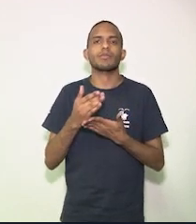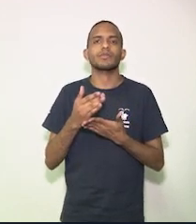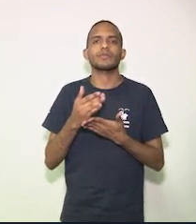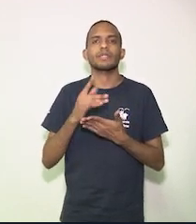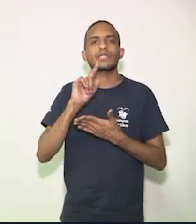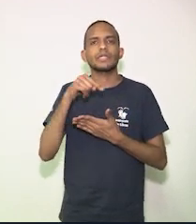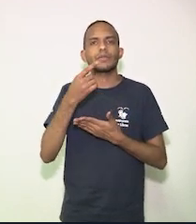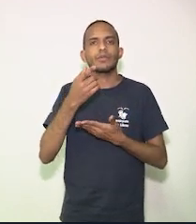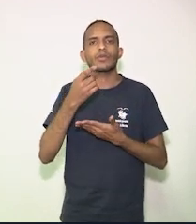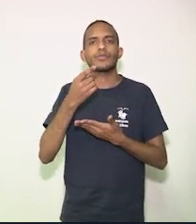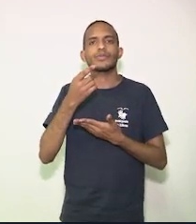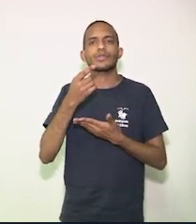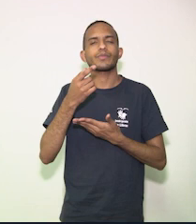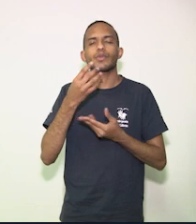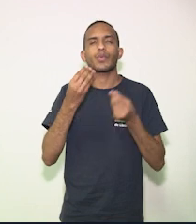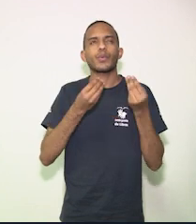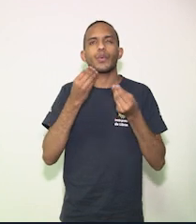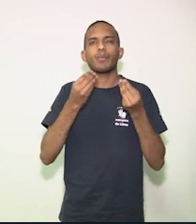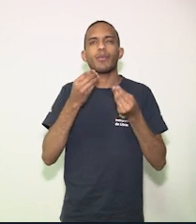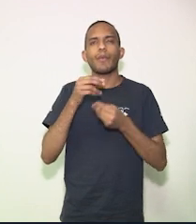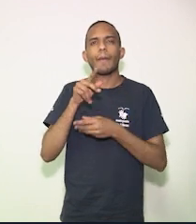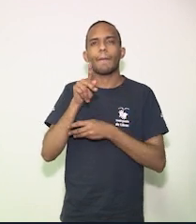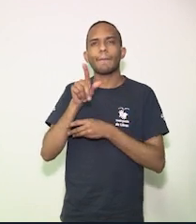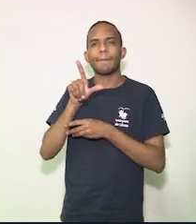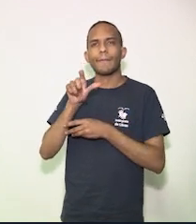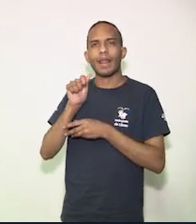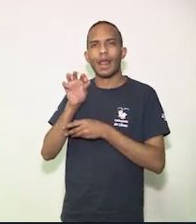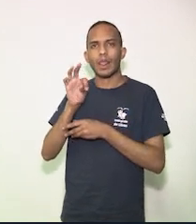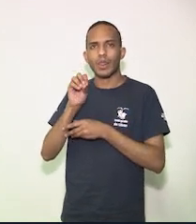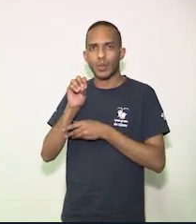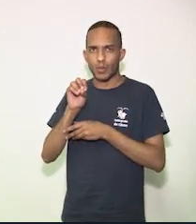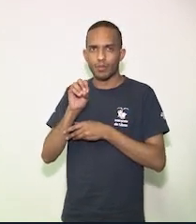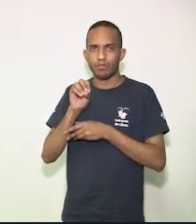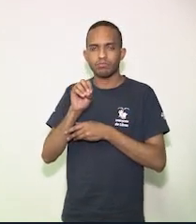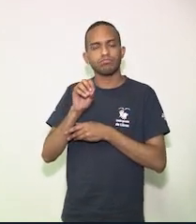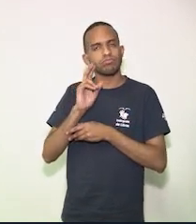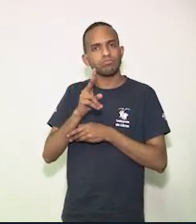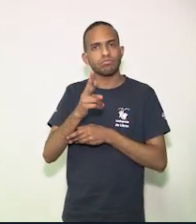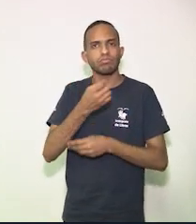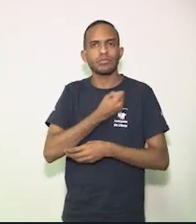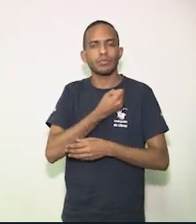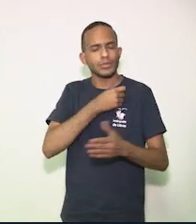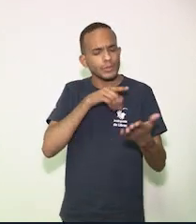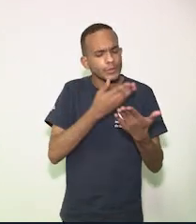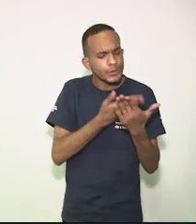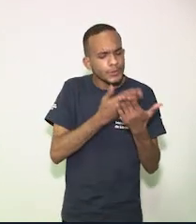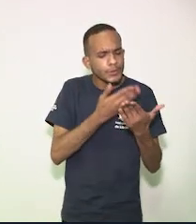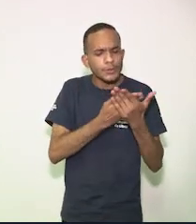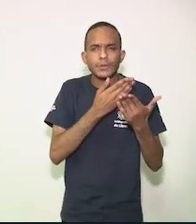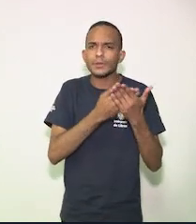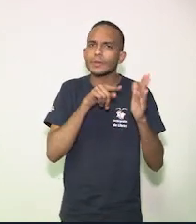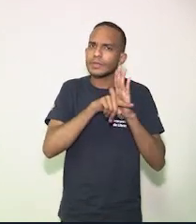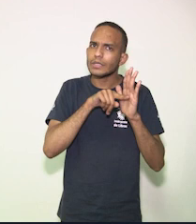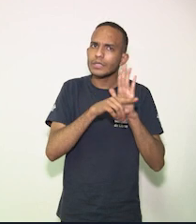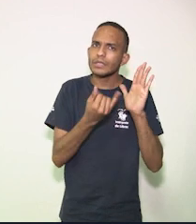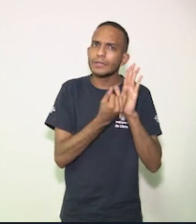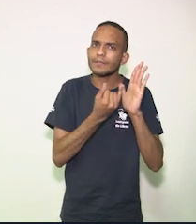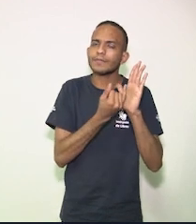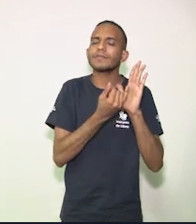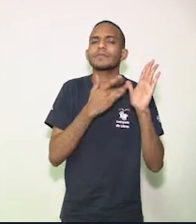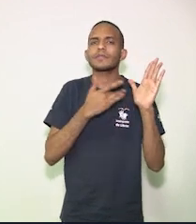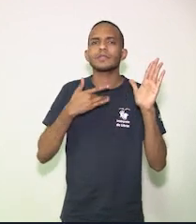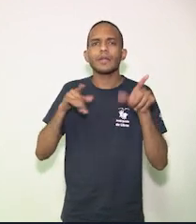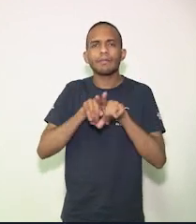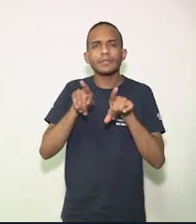iniciamos, depois do chamado platô de estabilidade, os estudos com os inquéritos sorológicos que